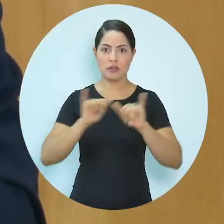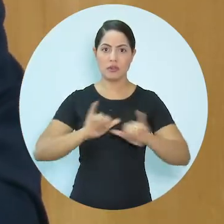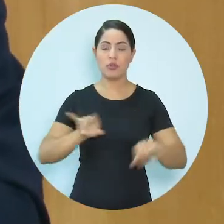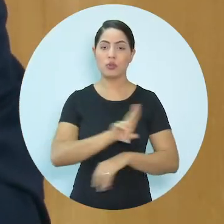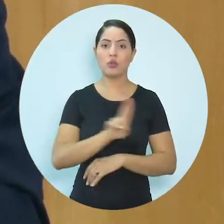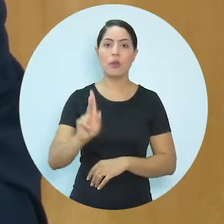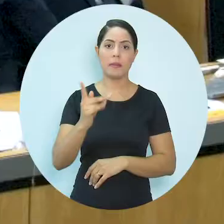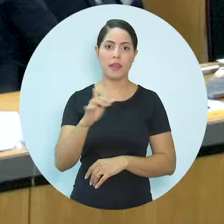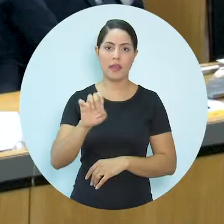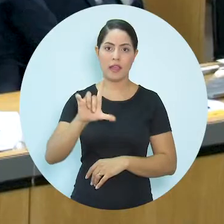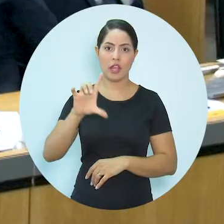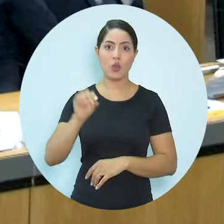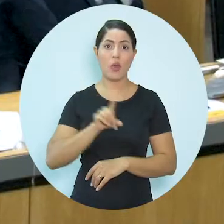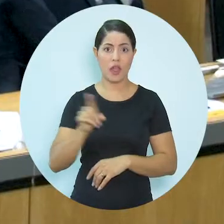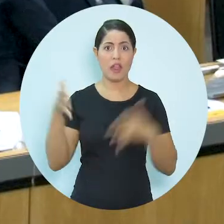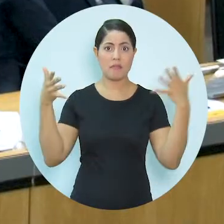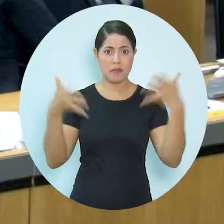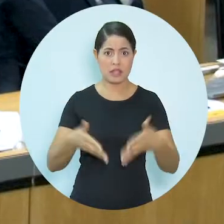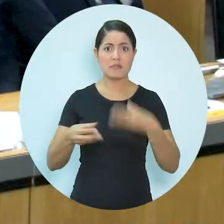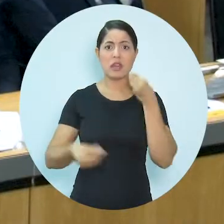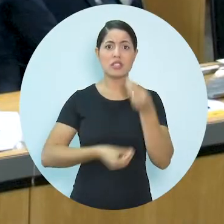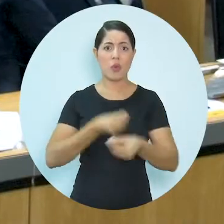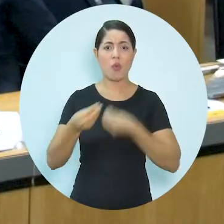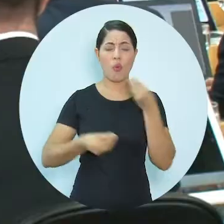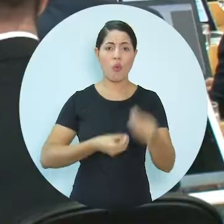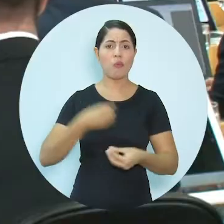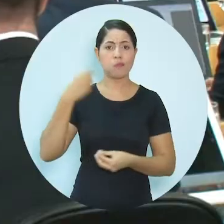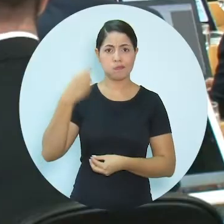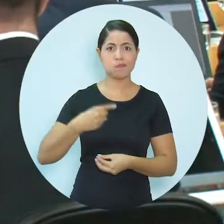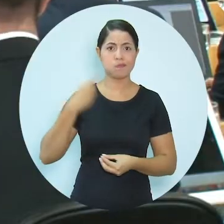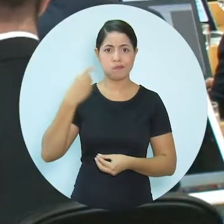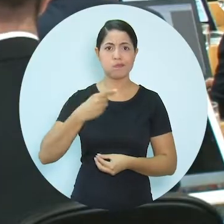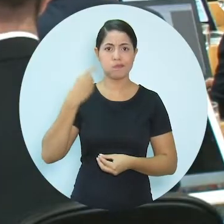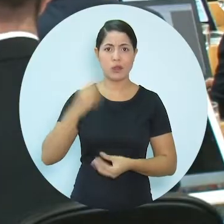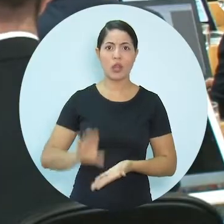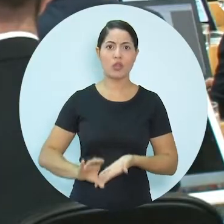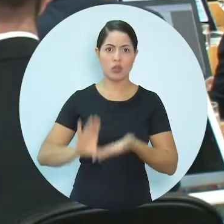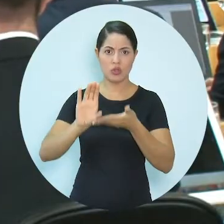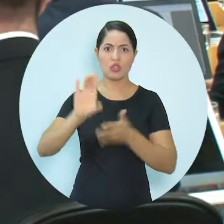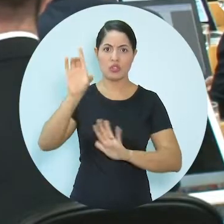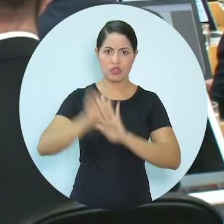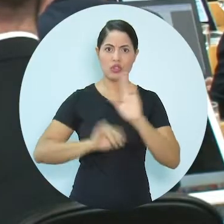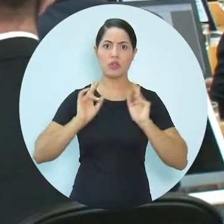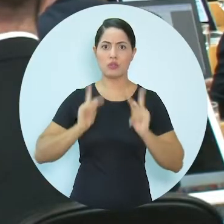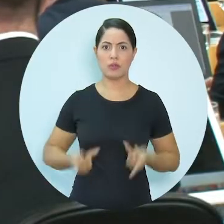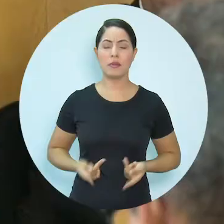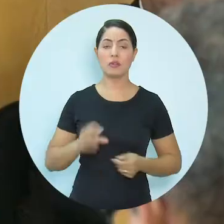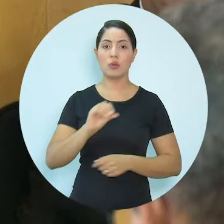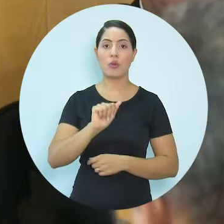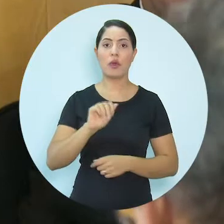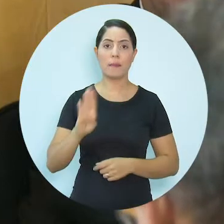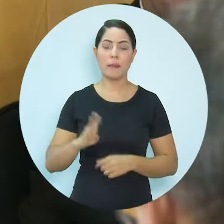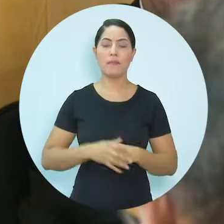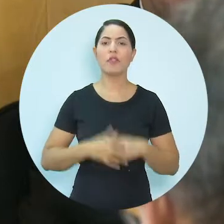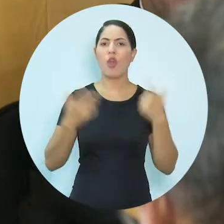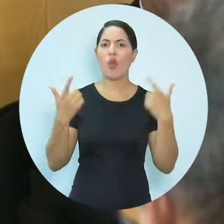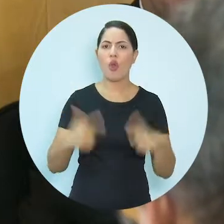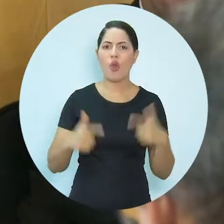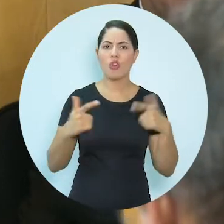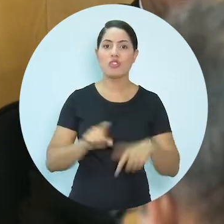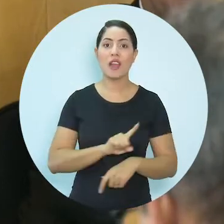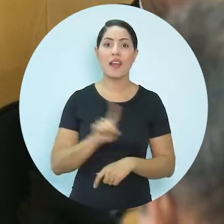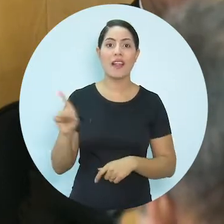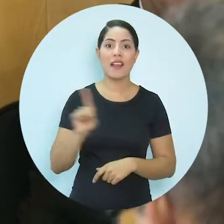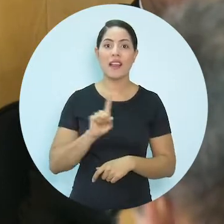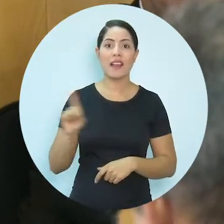os conselheiros federais sobre a participação da Ordem dos Advogados do Brasil no Conselho de Direitos Humanos da ONU. A reunião aconteceu em